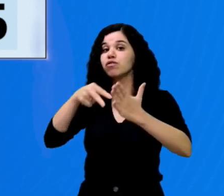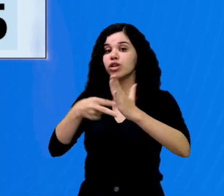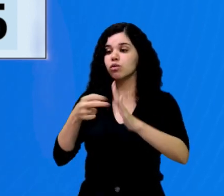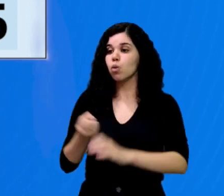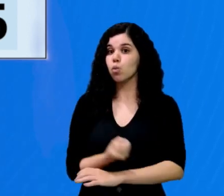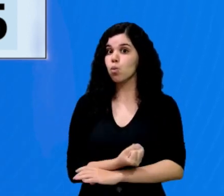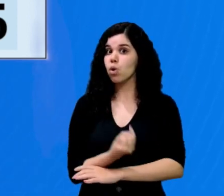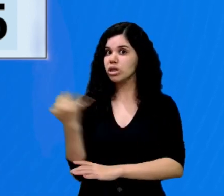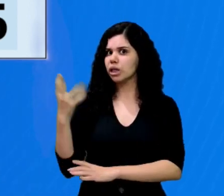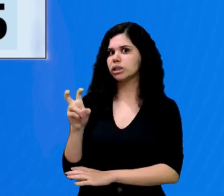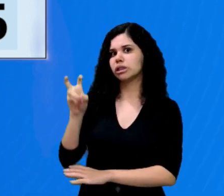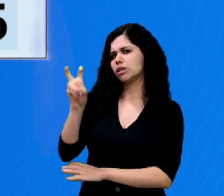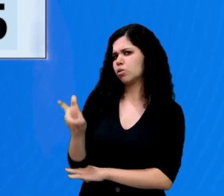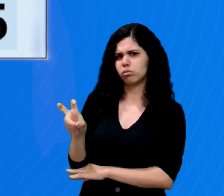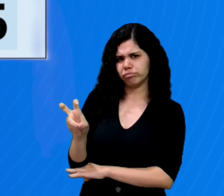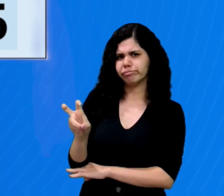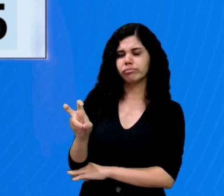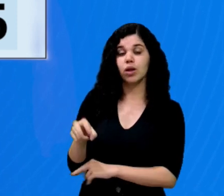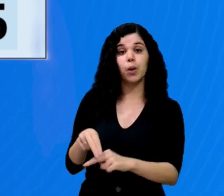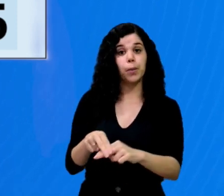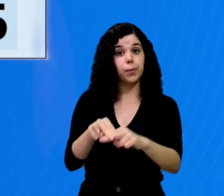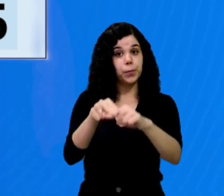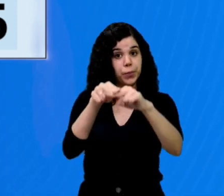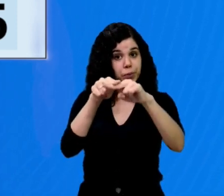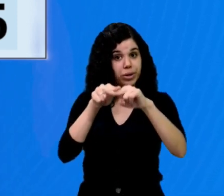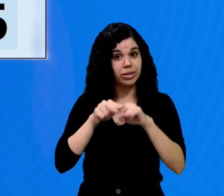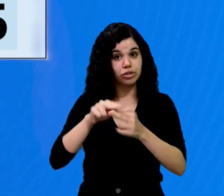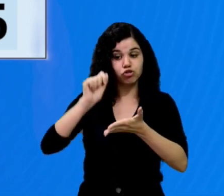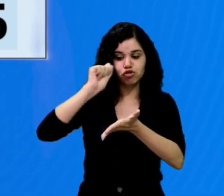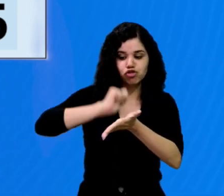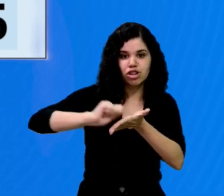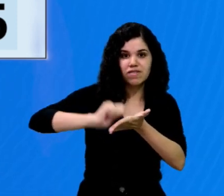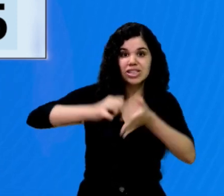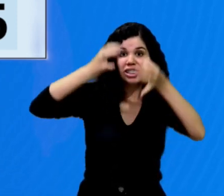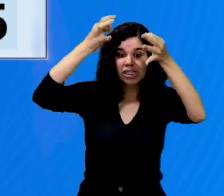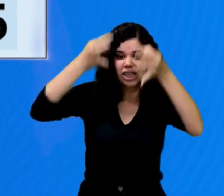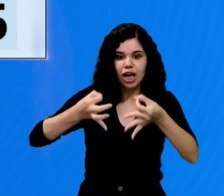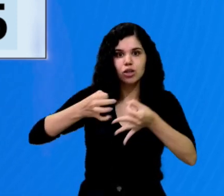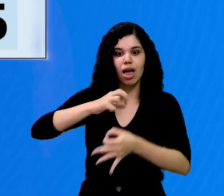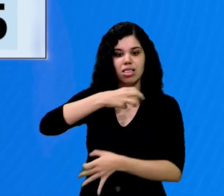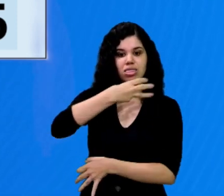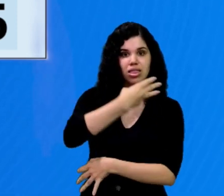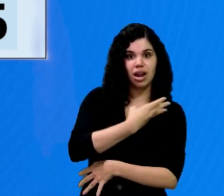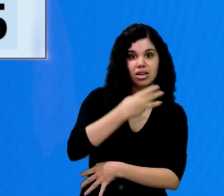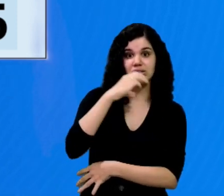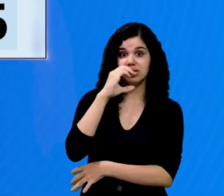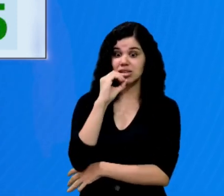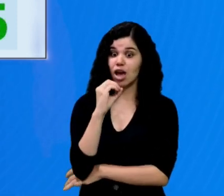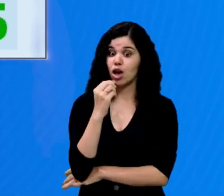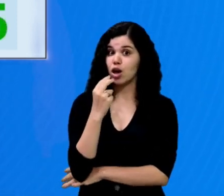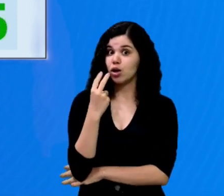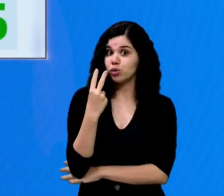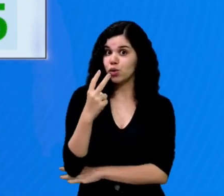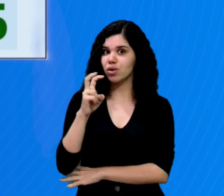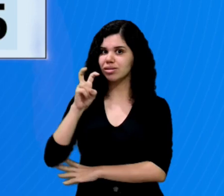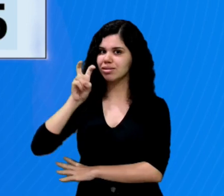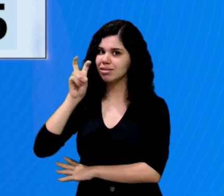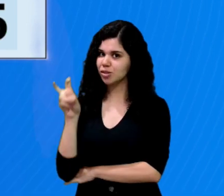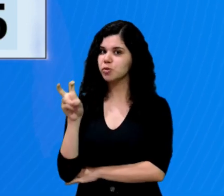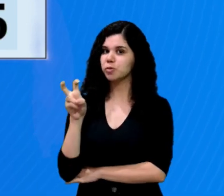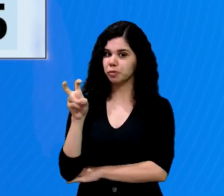5 unidades. Logo, a escrita correta é 3, 0, 2 e 5.